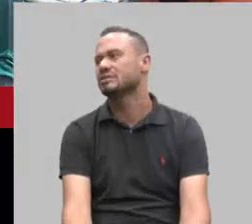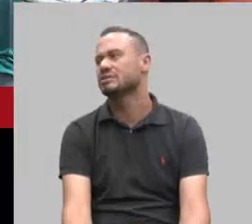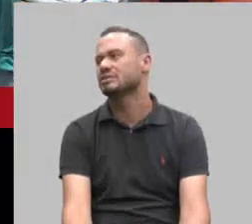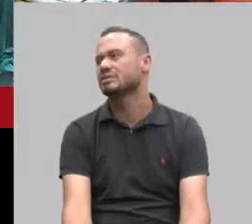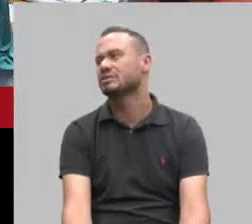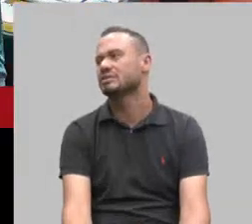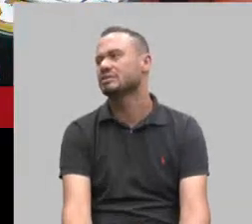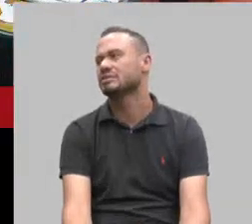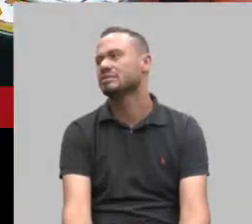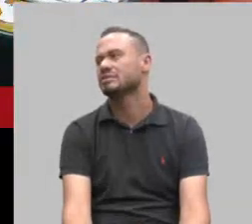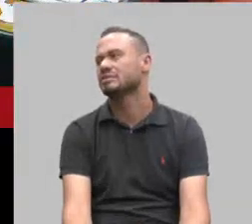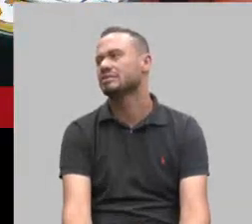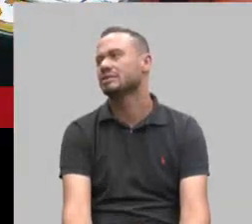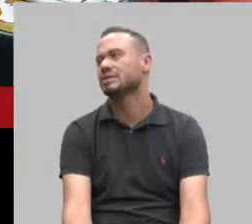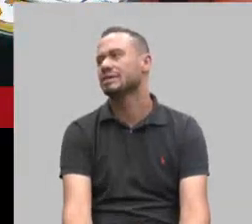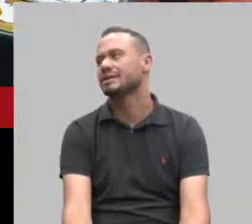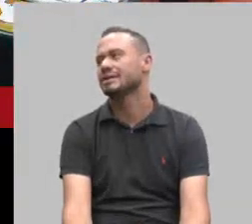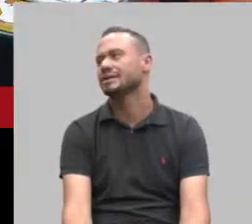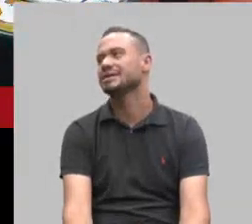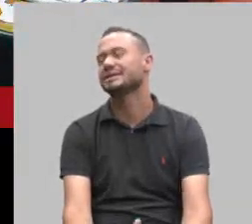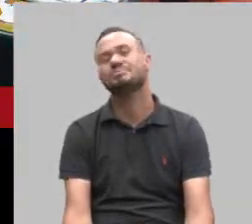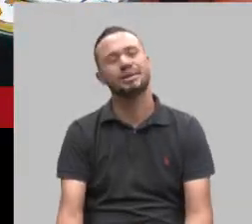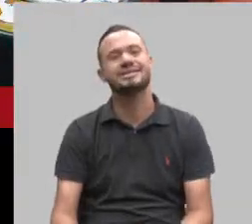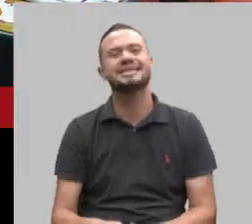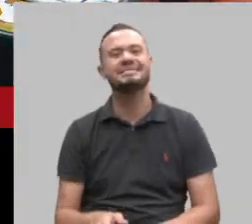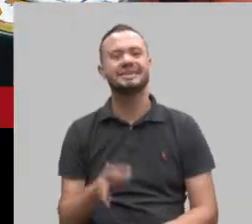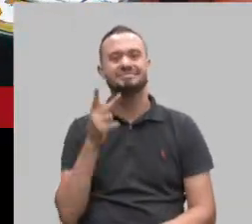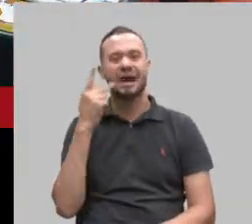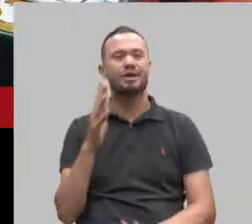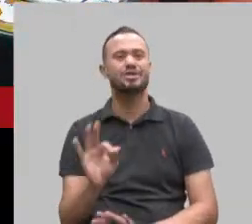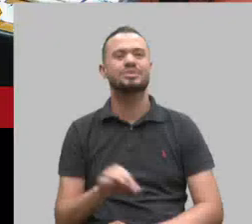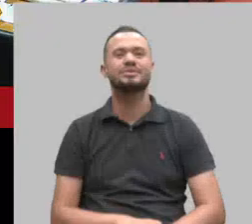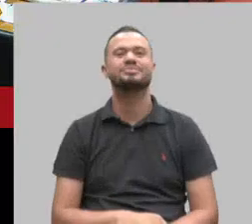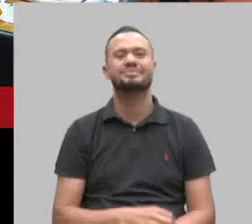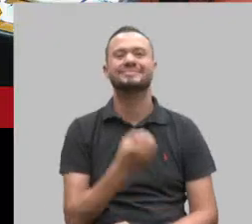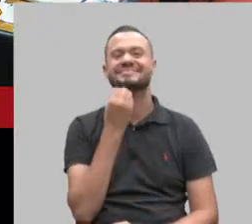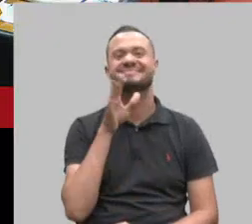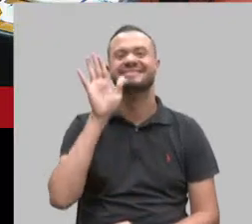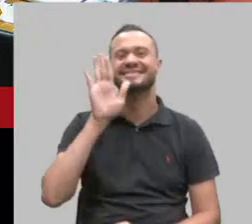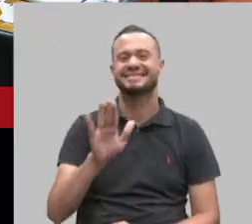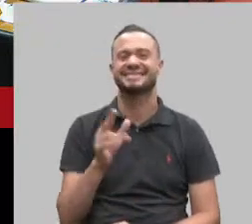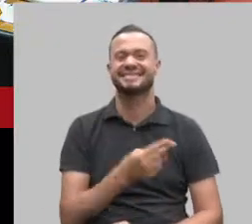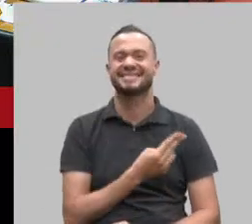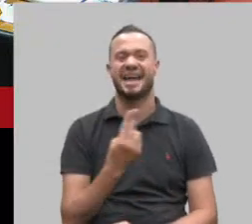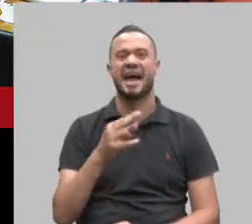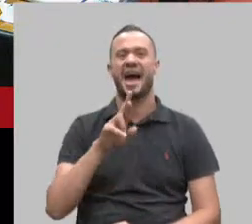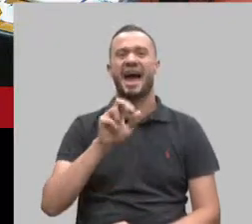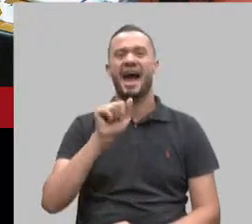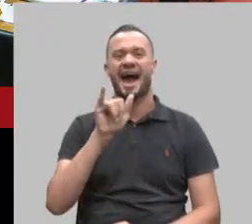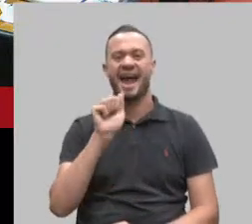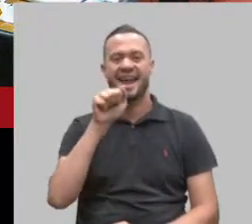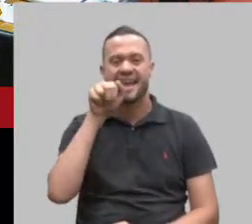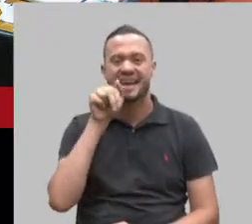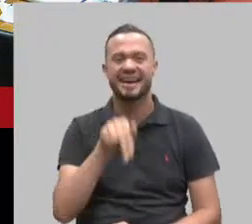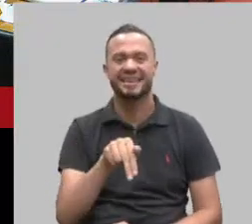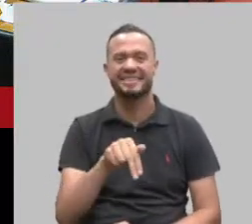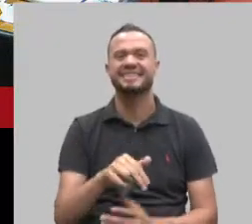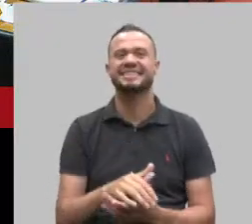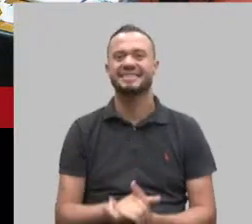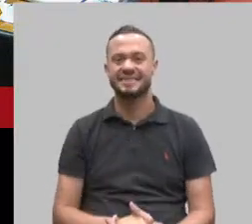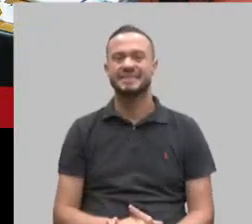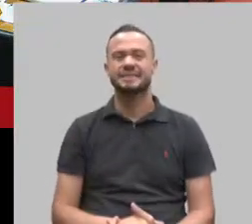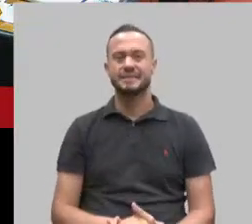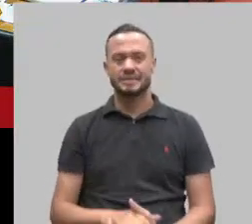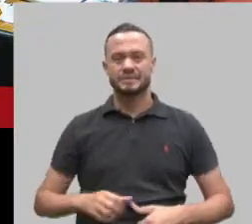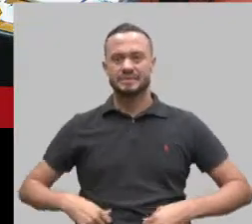Obrigada pode falar boa tarde meu nome é Ant sou de car de Minas pode